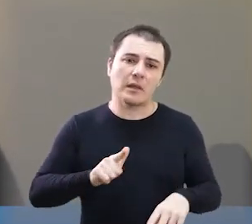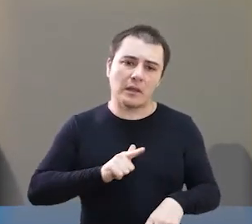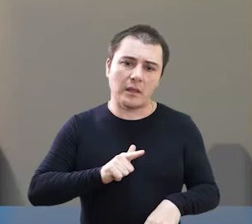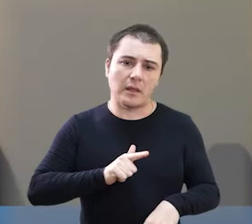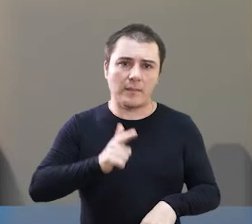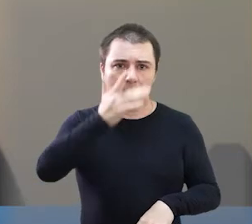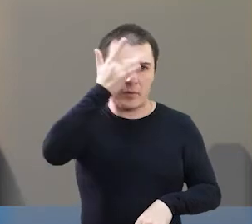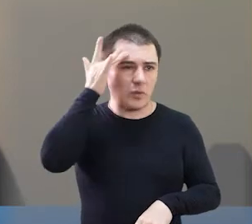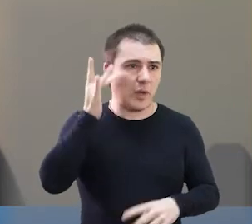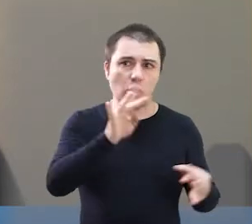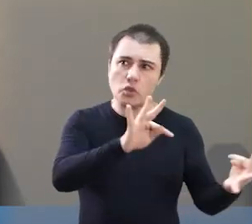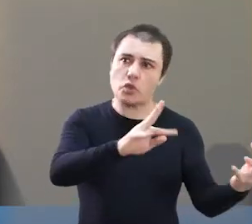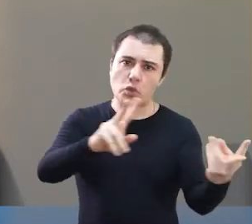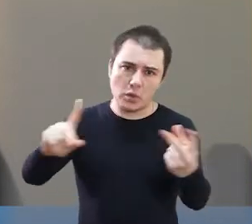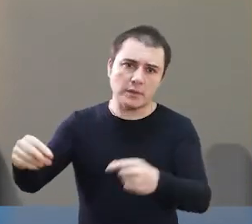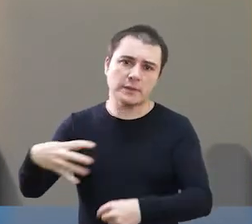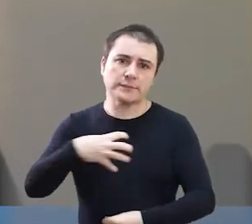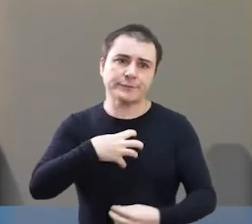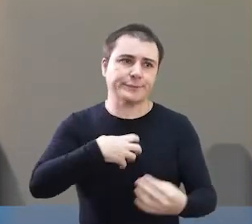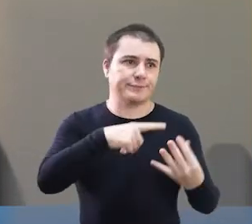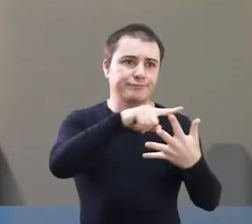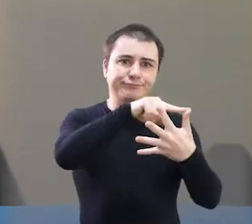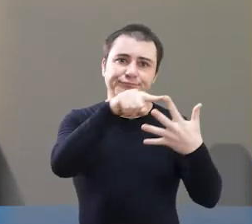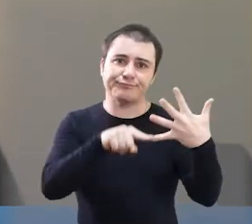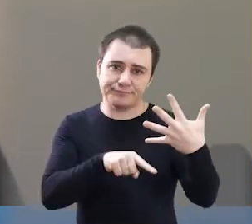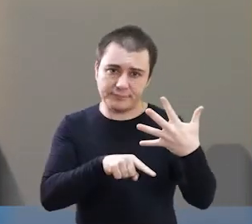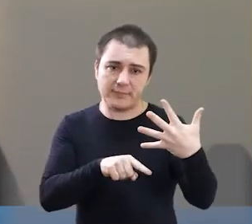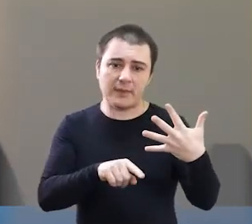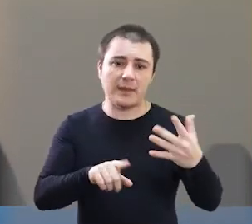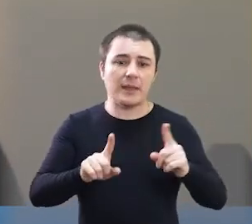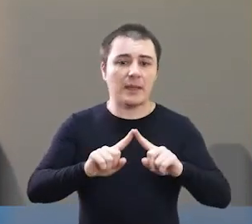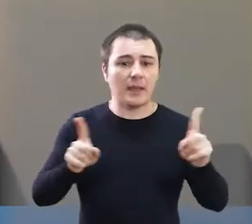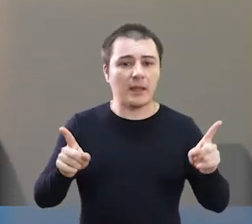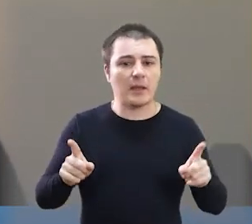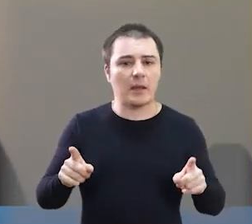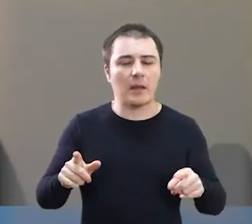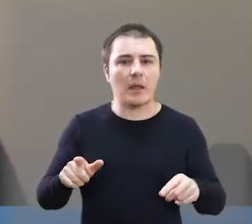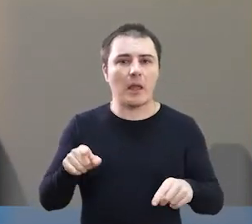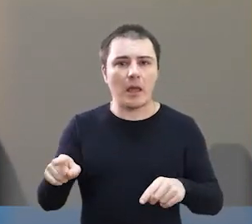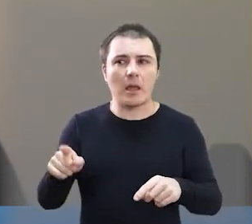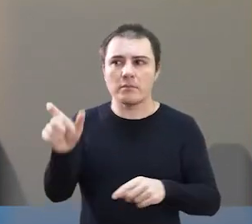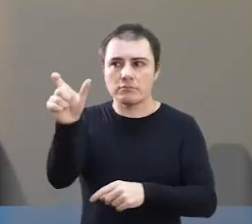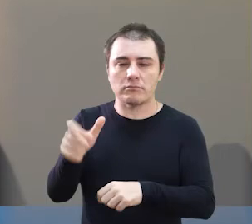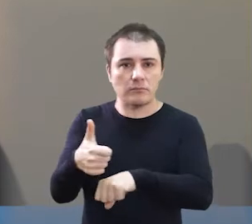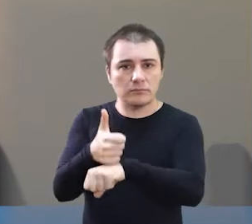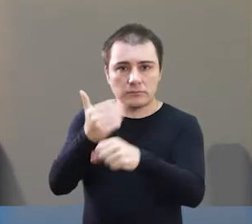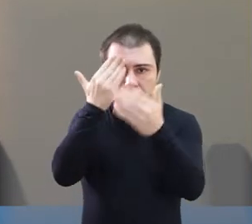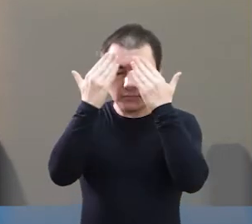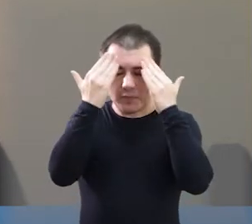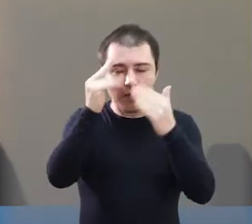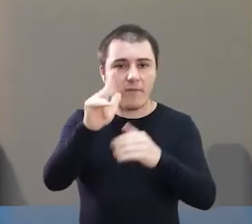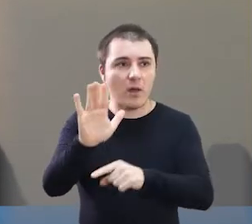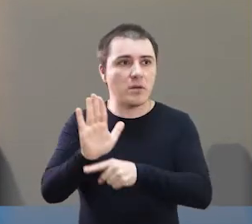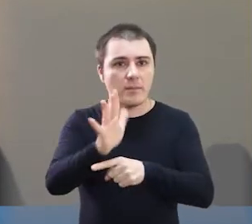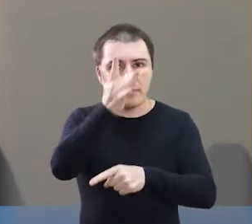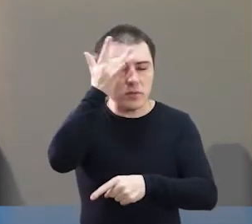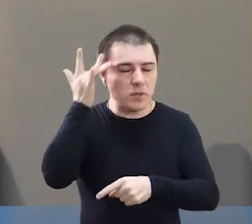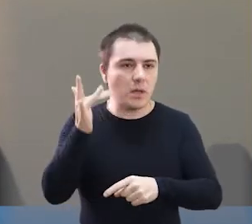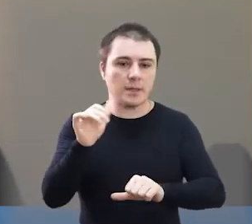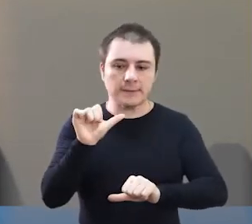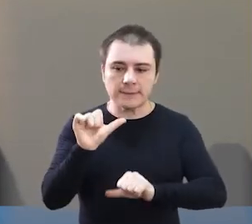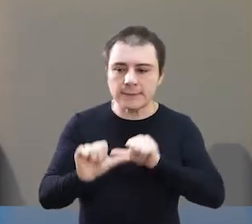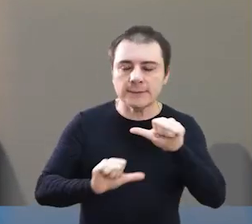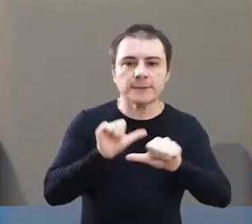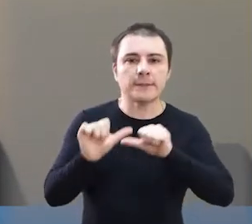Invariavelmente, todas as pessoas passam por esse processo e eu recomendo a ajuda do psicólogo, que ele vai ajudar a pessoa a elaborar todas essas fases,